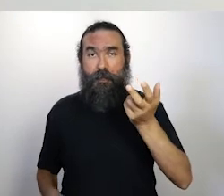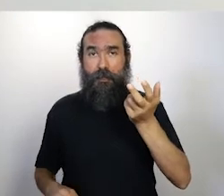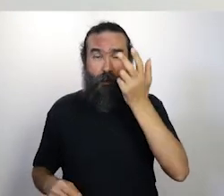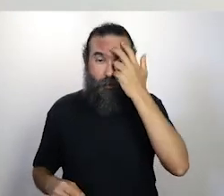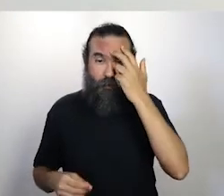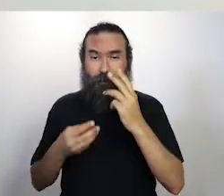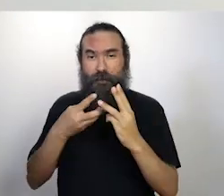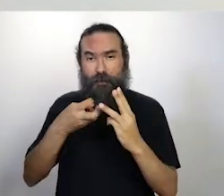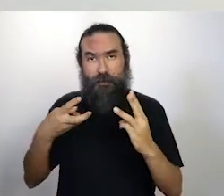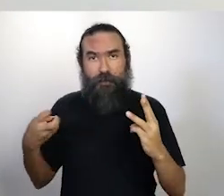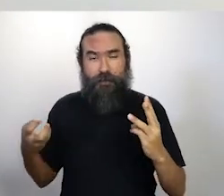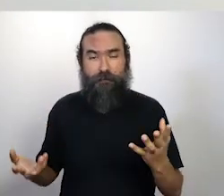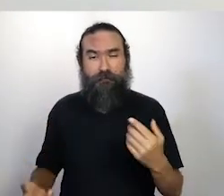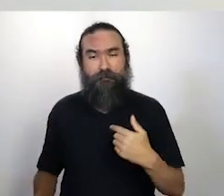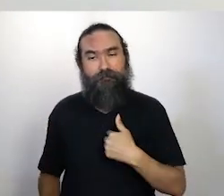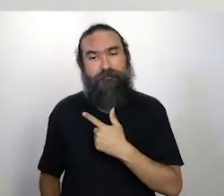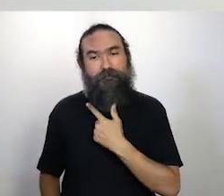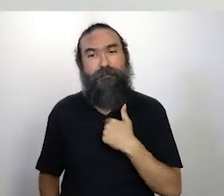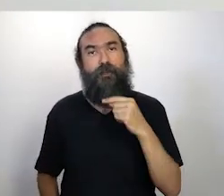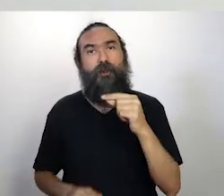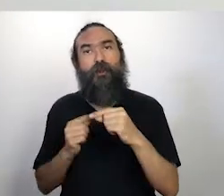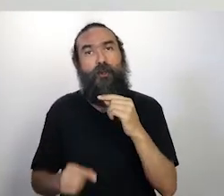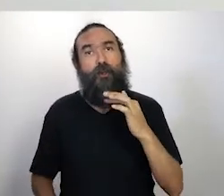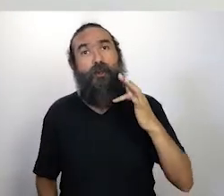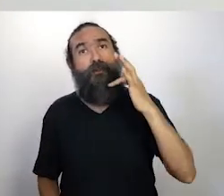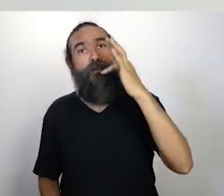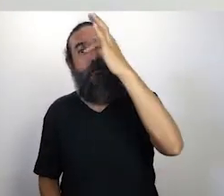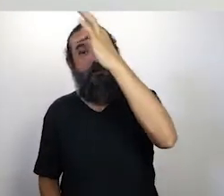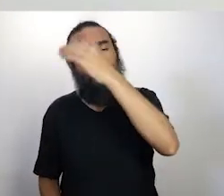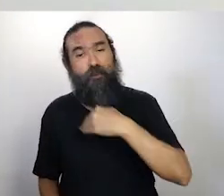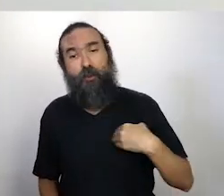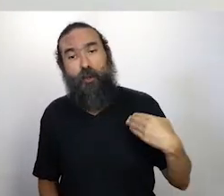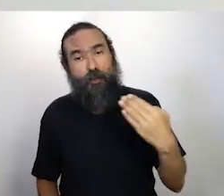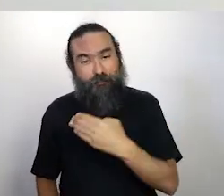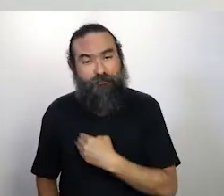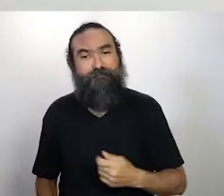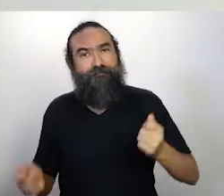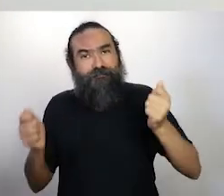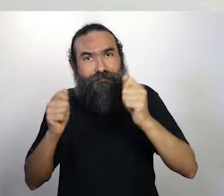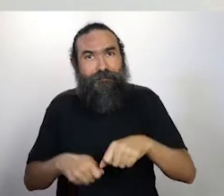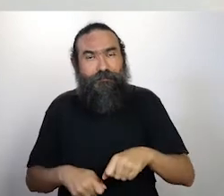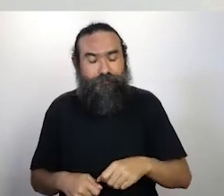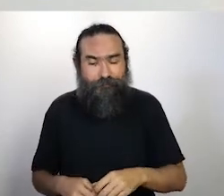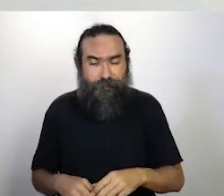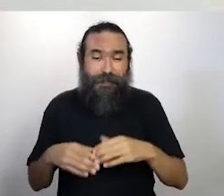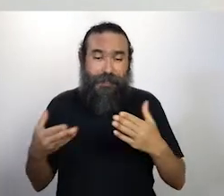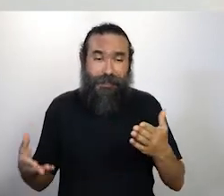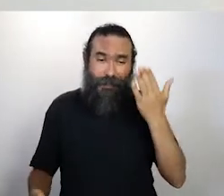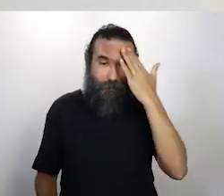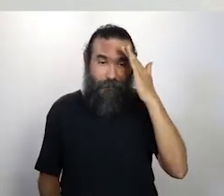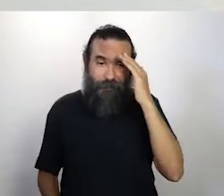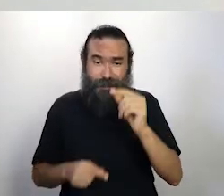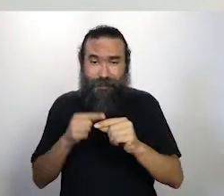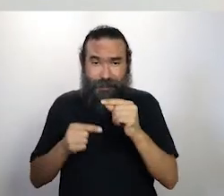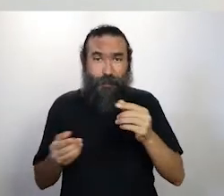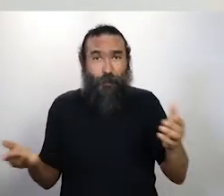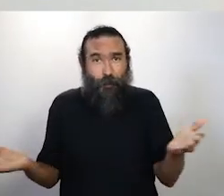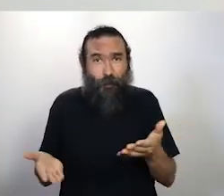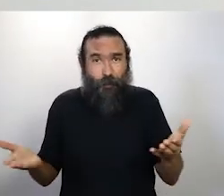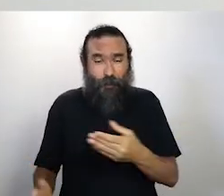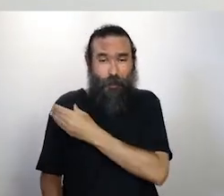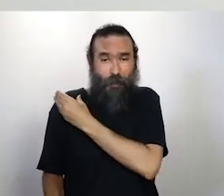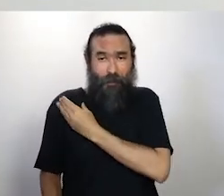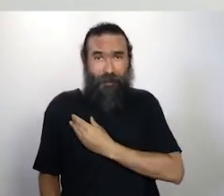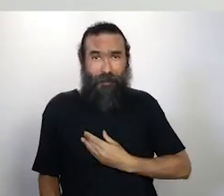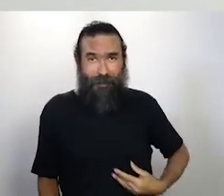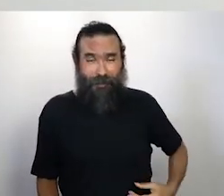Eu espero, né, que futuramente a gente consiga, né, embora a gente esteja num governo que vai